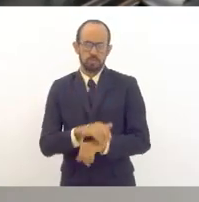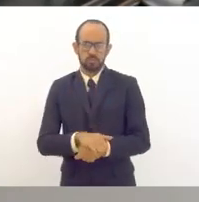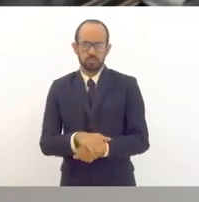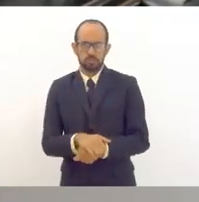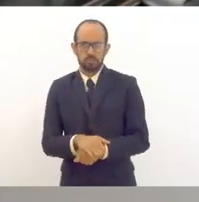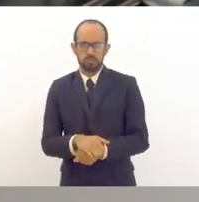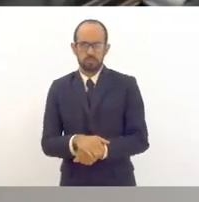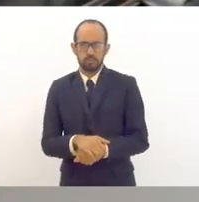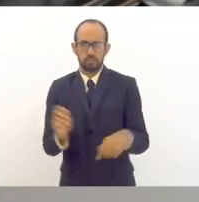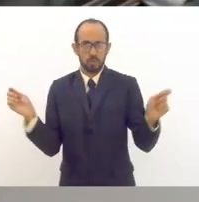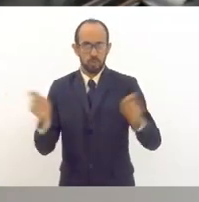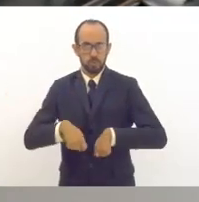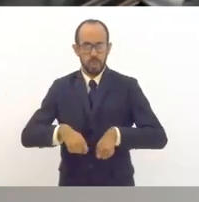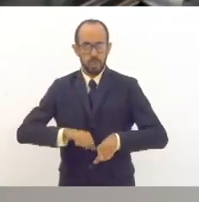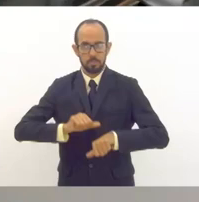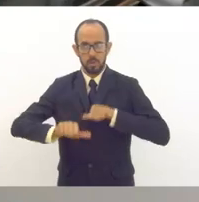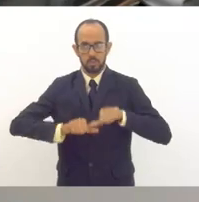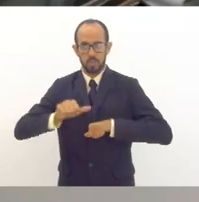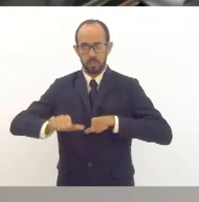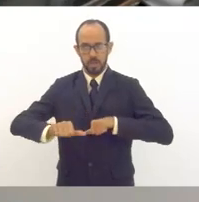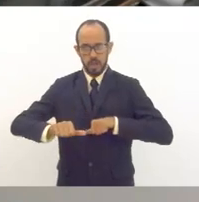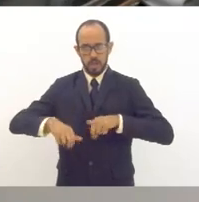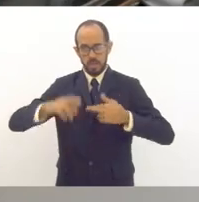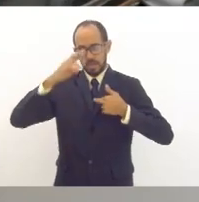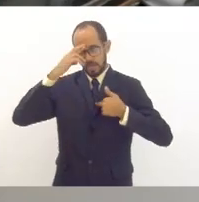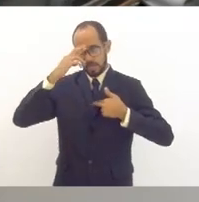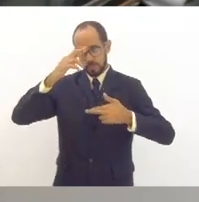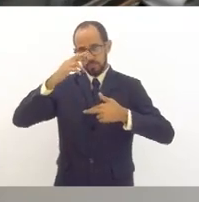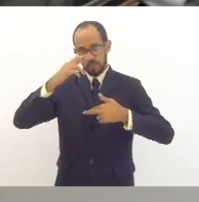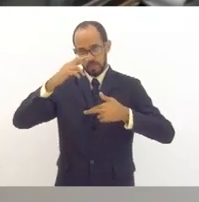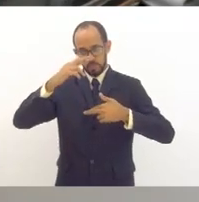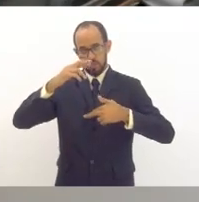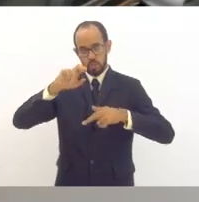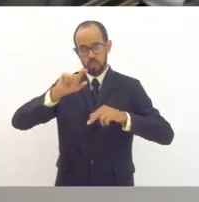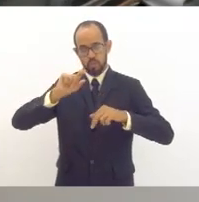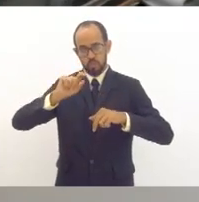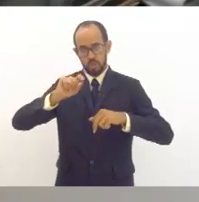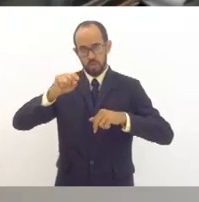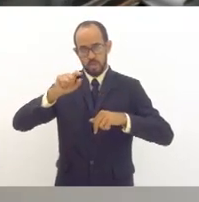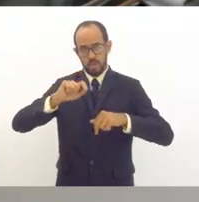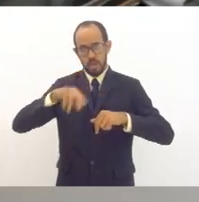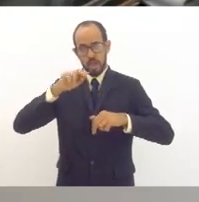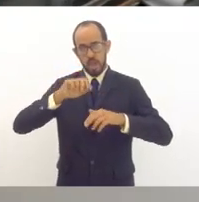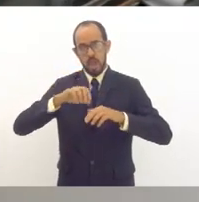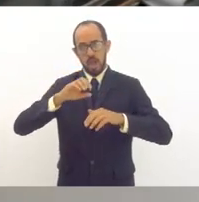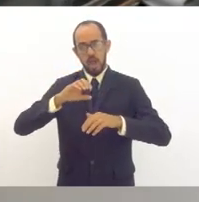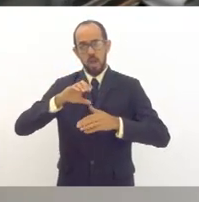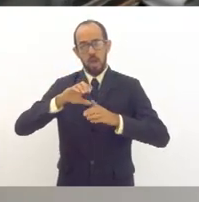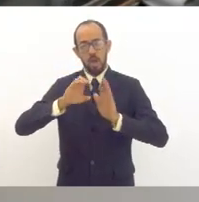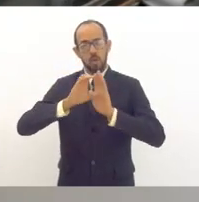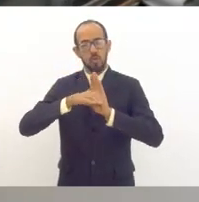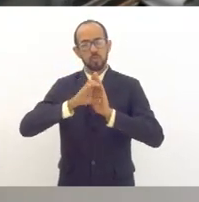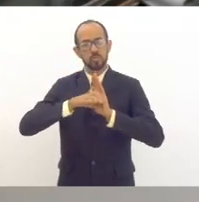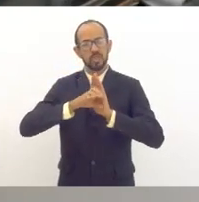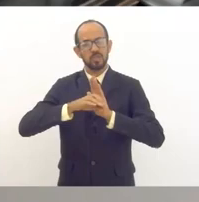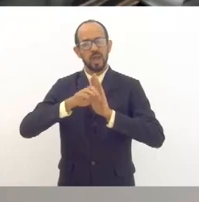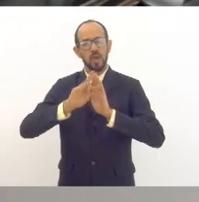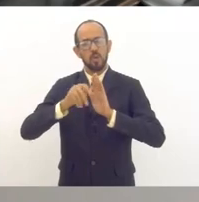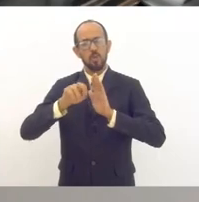Como alterar tem respeito ao famoso princípio da humanidade aquilo que já está jogado